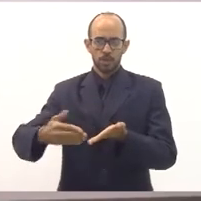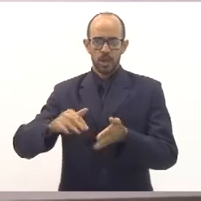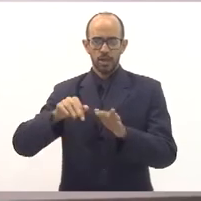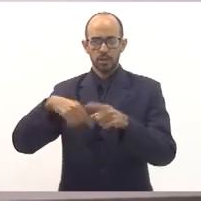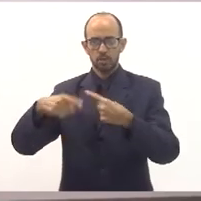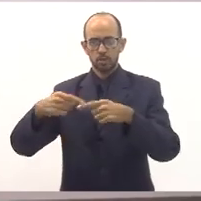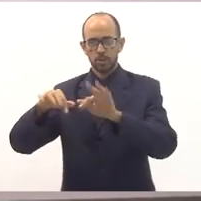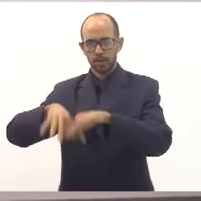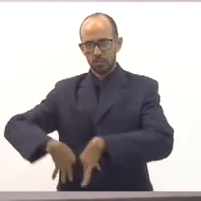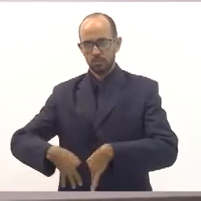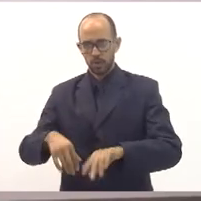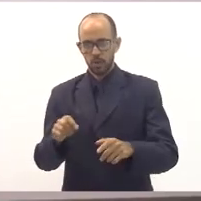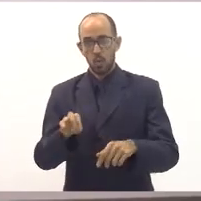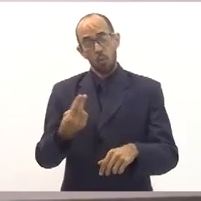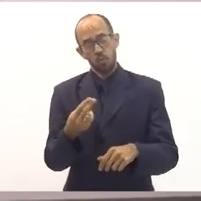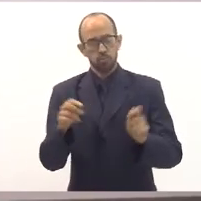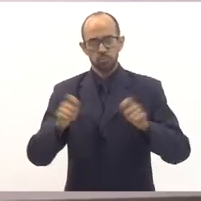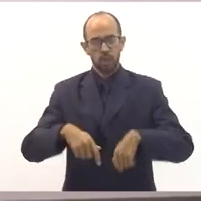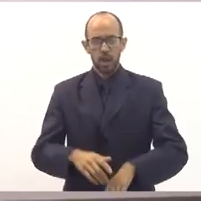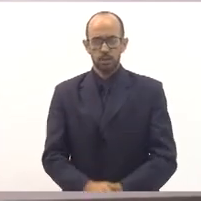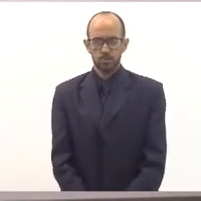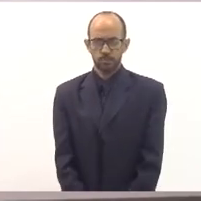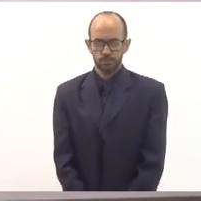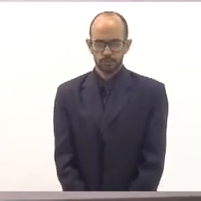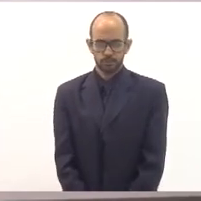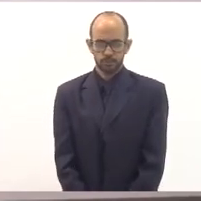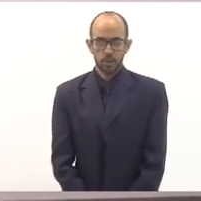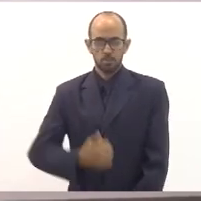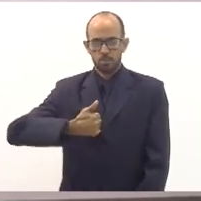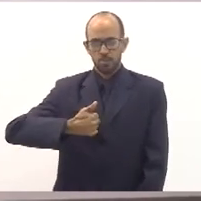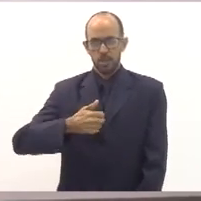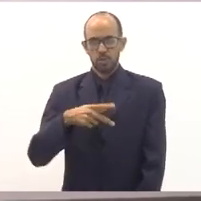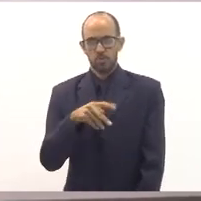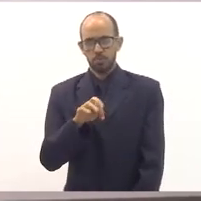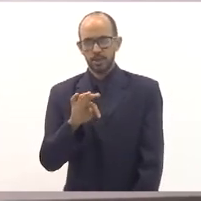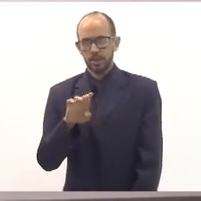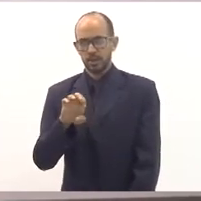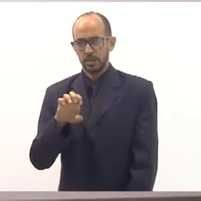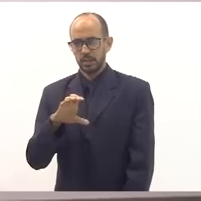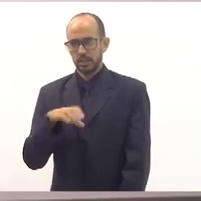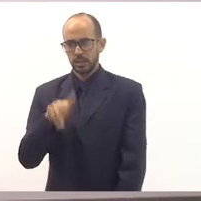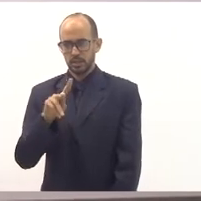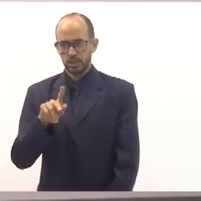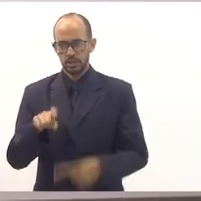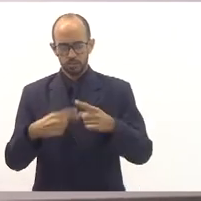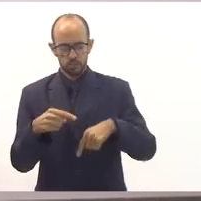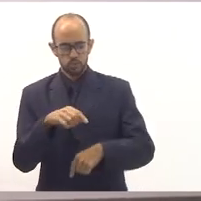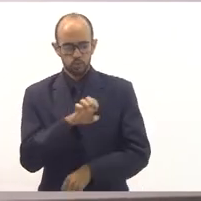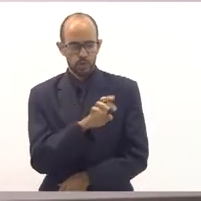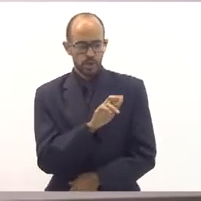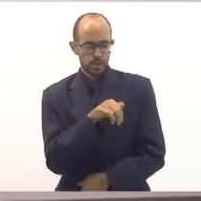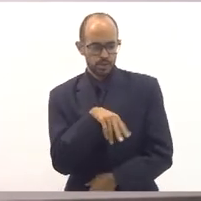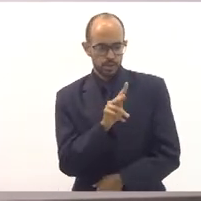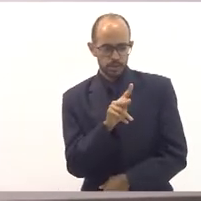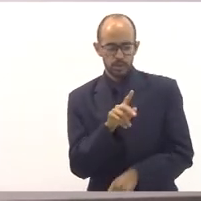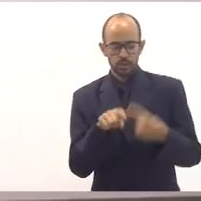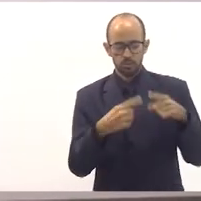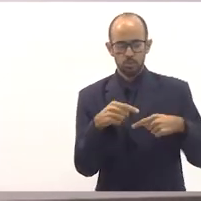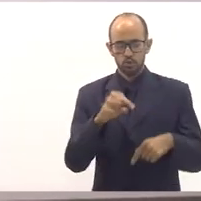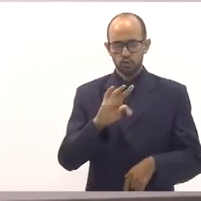porque senão não vai então primeiro é o Patrick depois o Eric fechando o